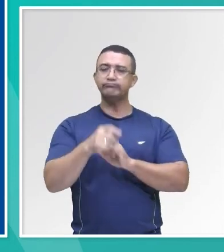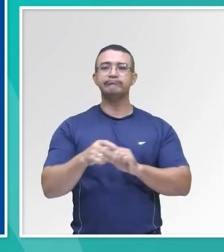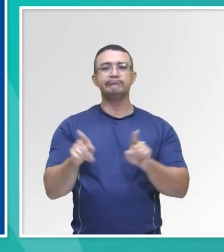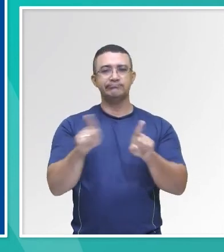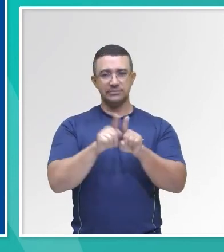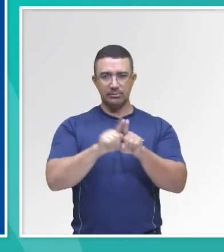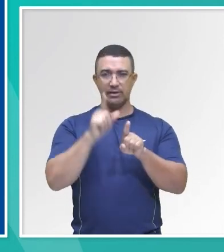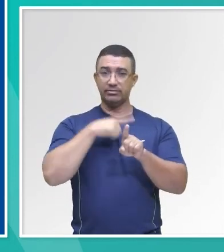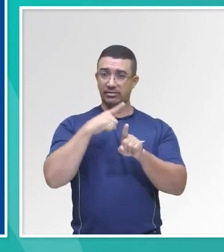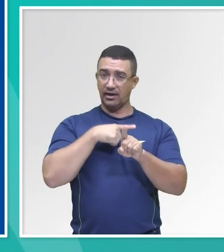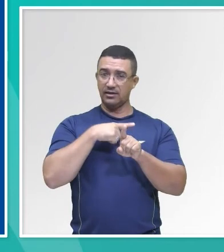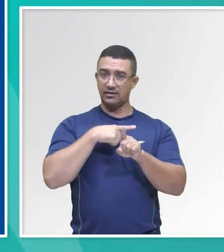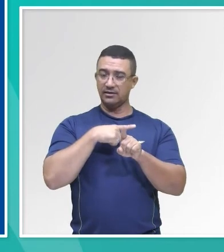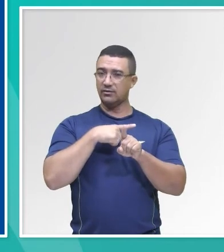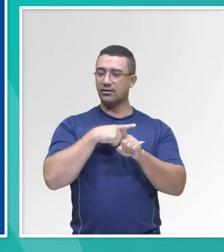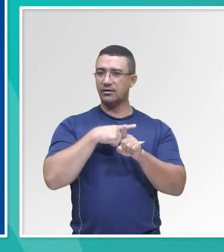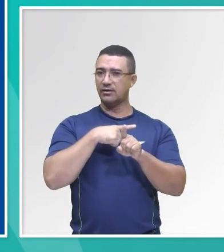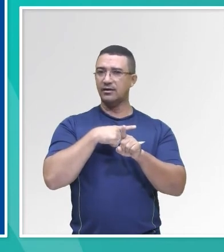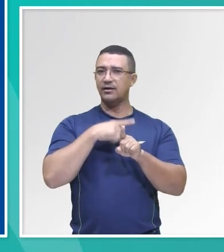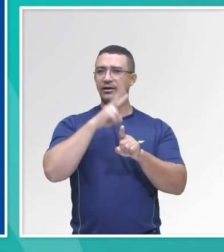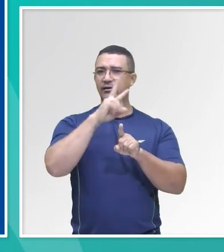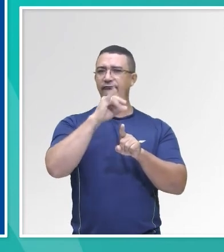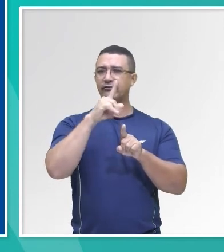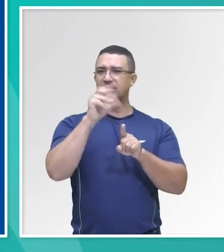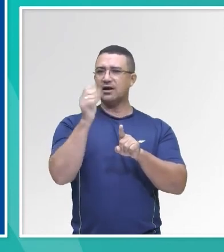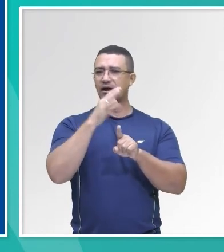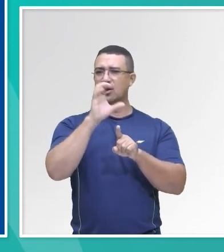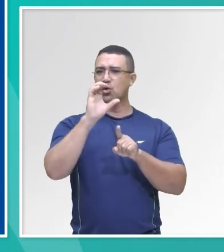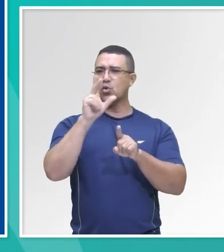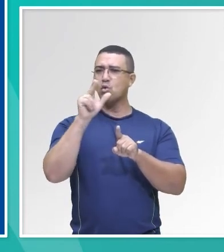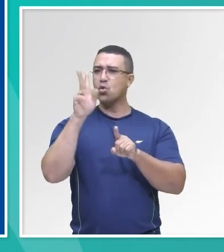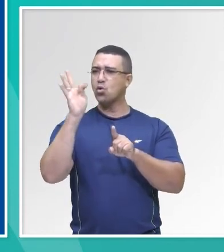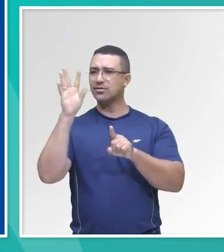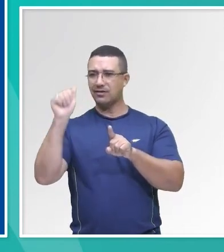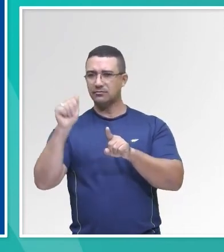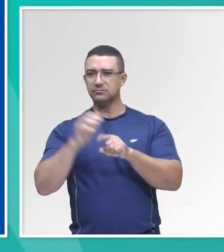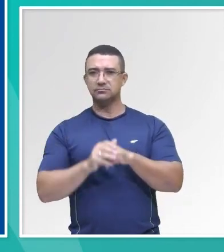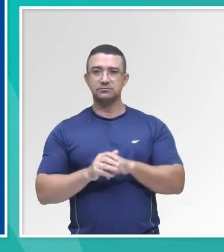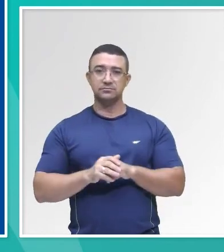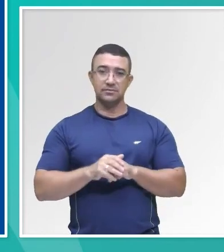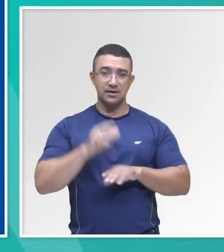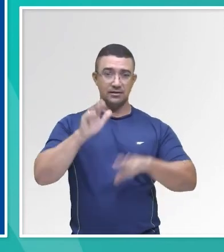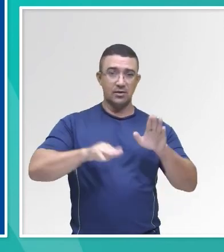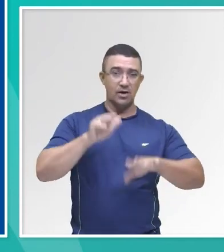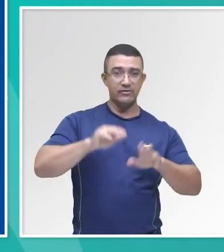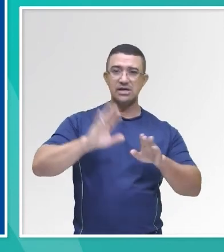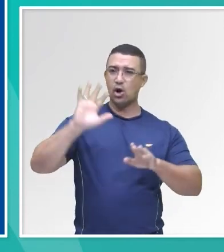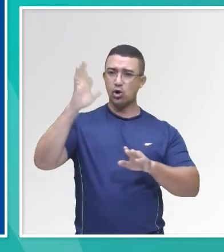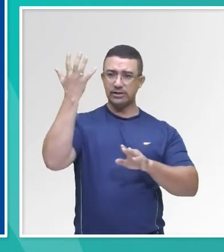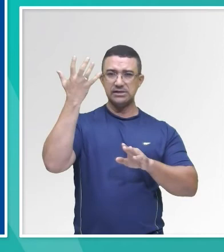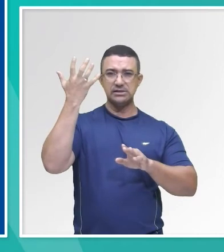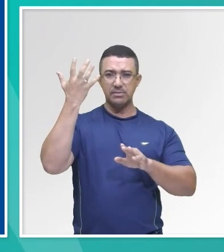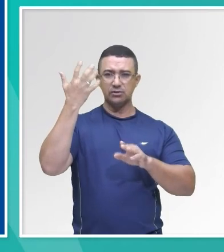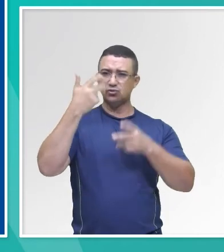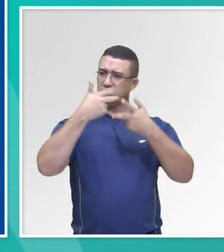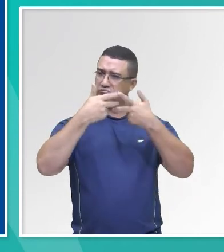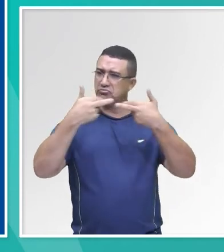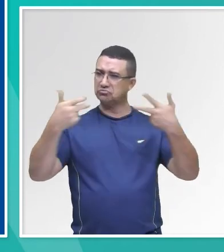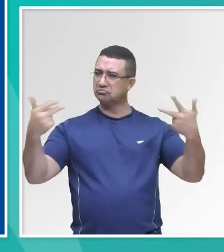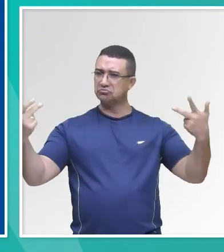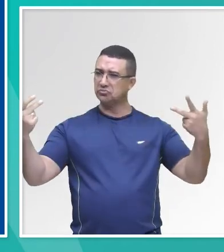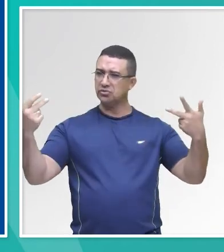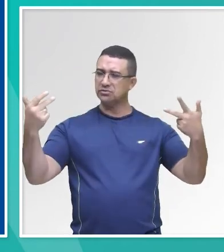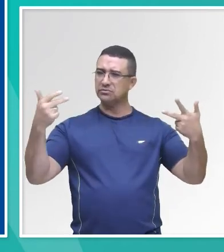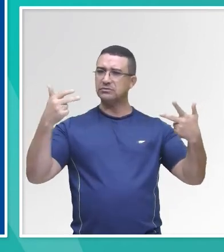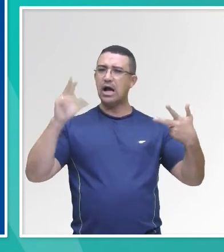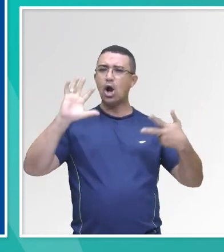vida curta. Ou seja, as crônicas tratam, olha só, muito importante, de acontecimentos corriqueiros do